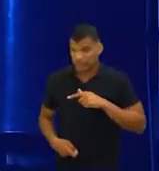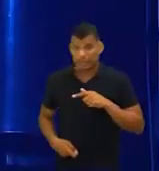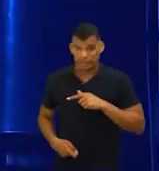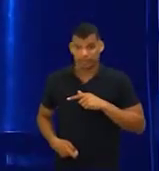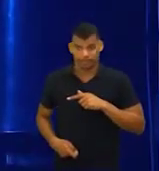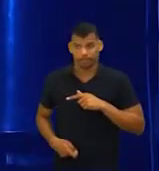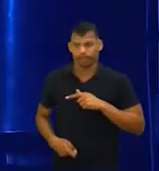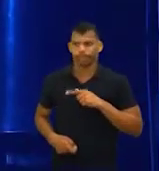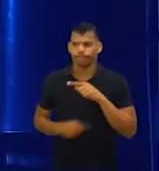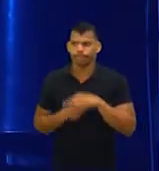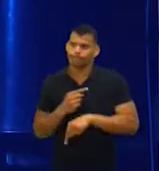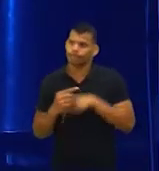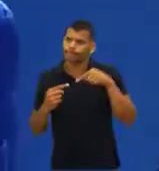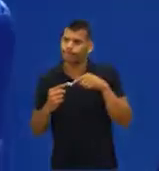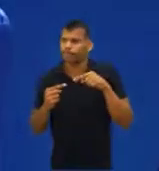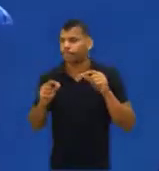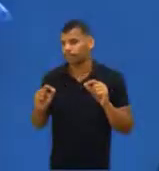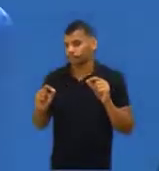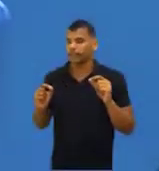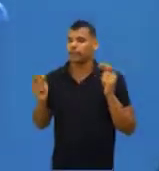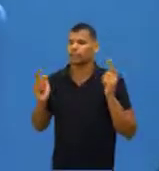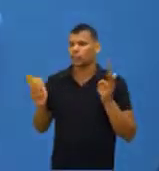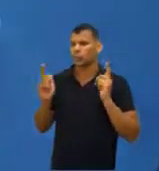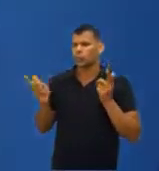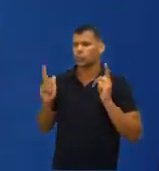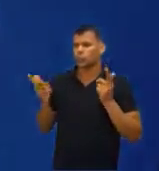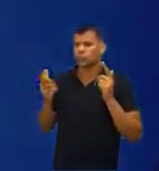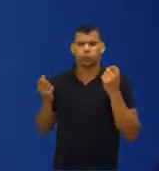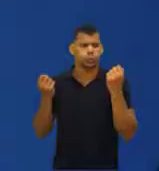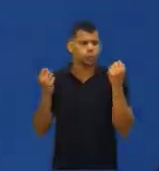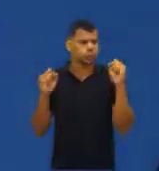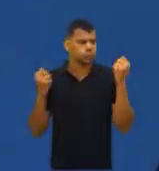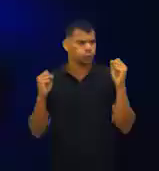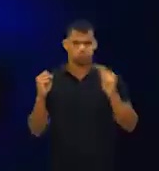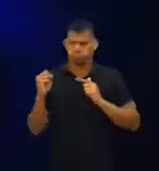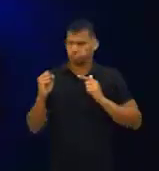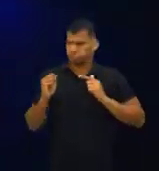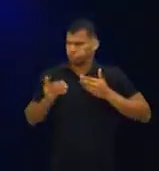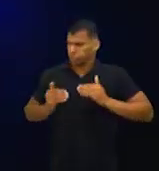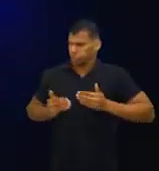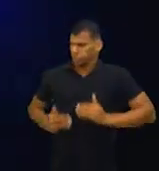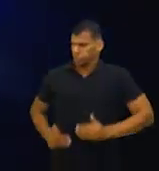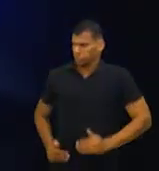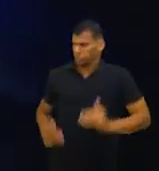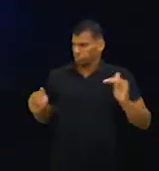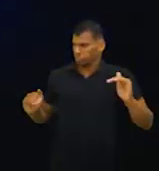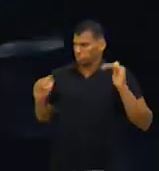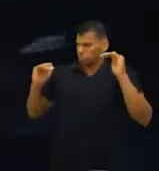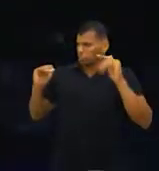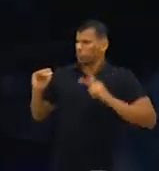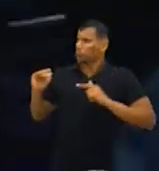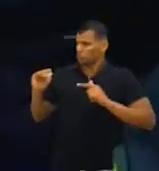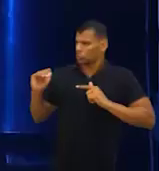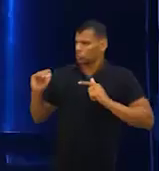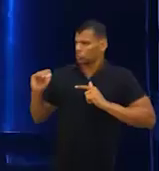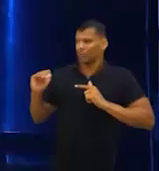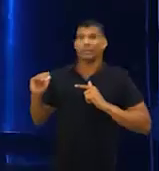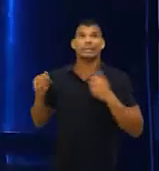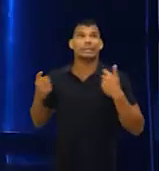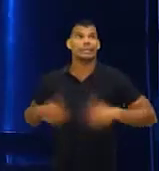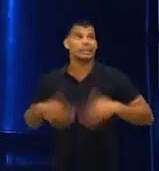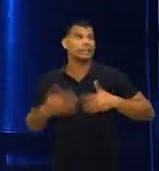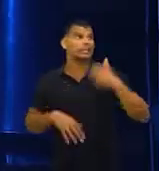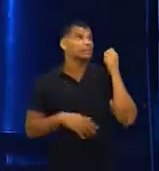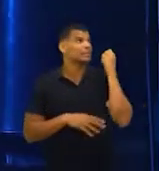muito peso e ginástica, ligados numa muito bombástica, aplicados para dormir. Ela